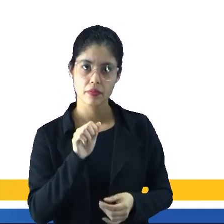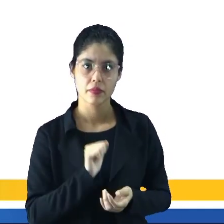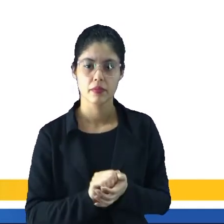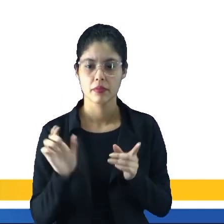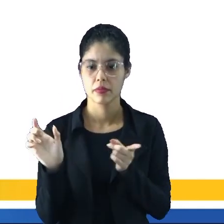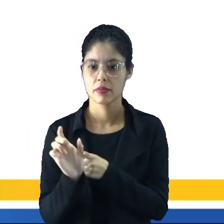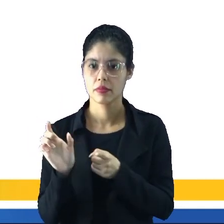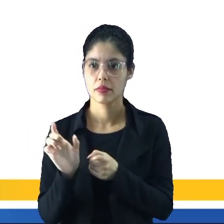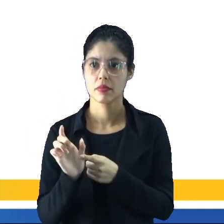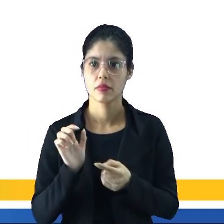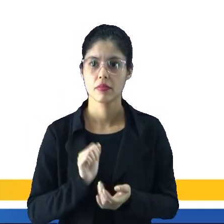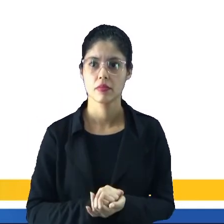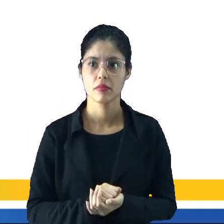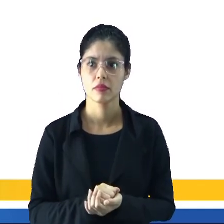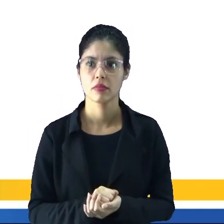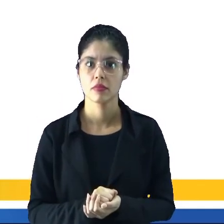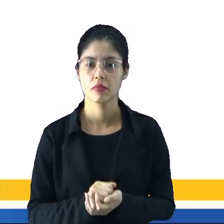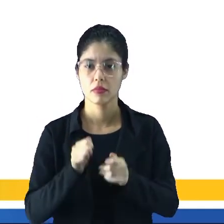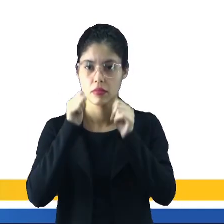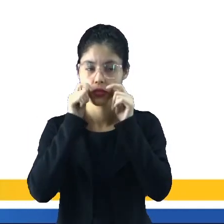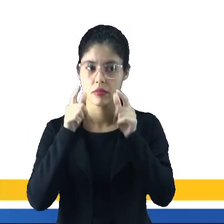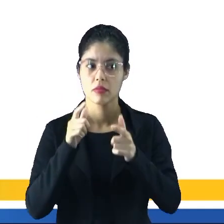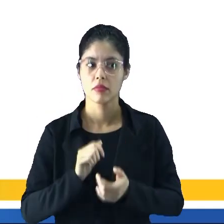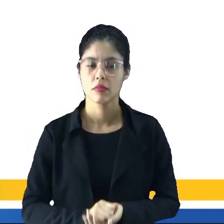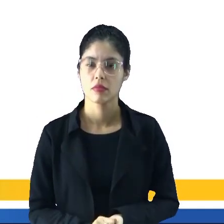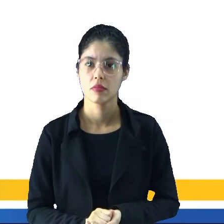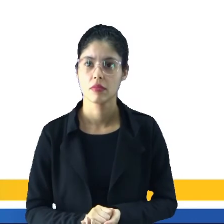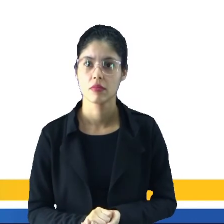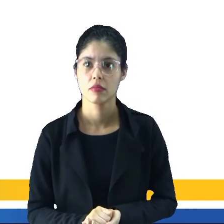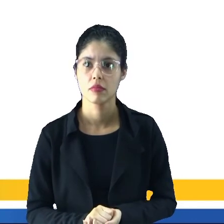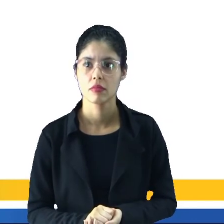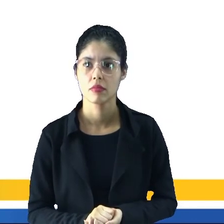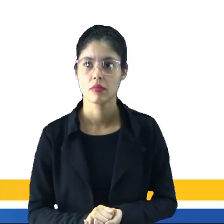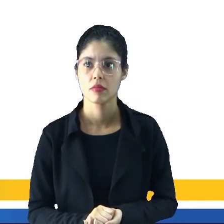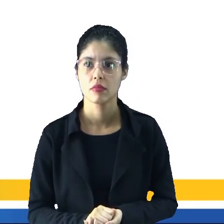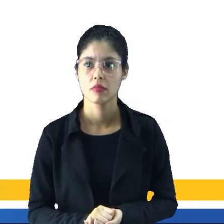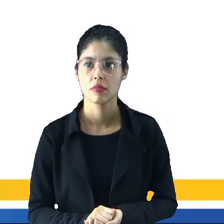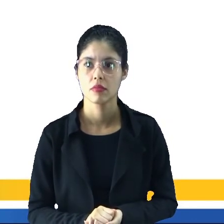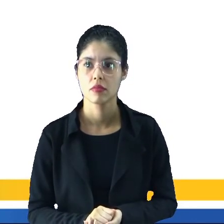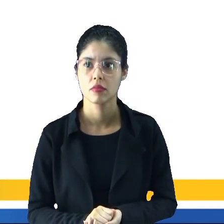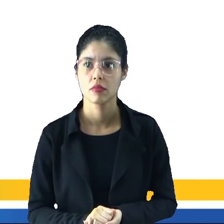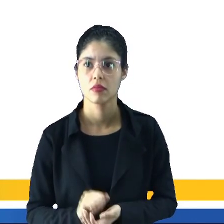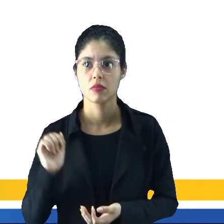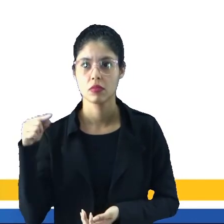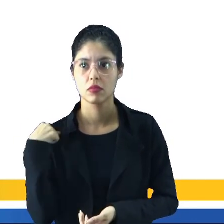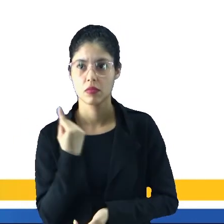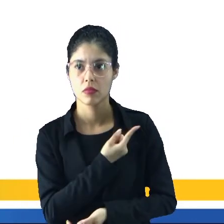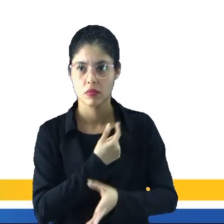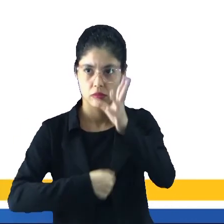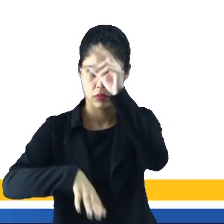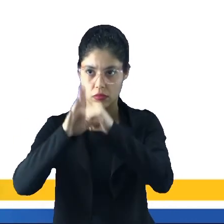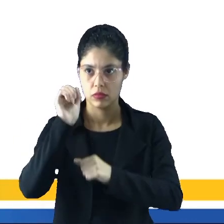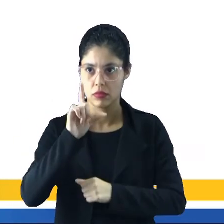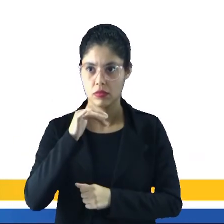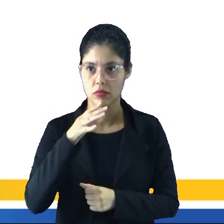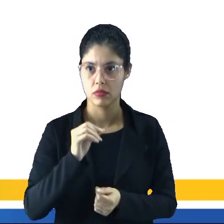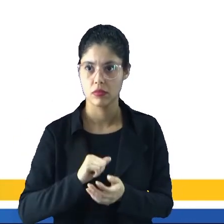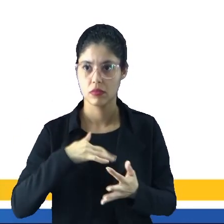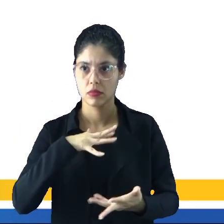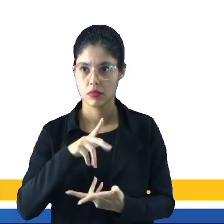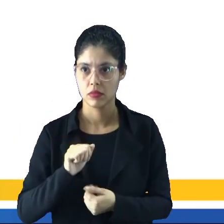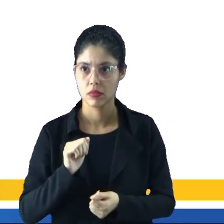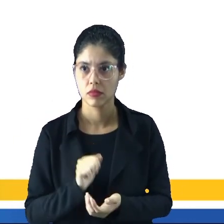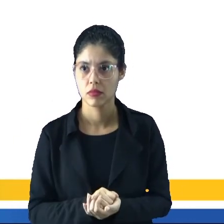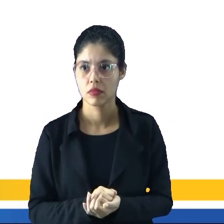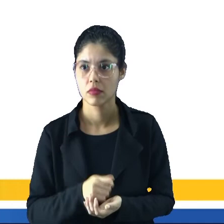essas palavras de alerta. Então, usando o nosso conhecimento de